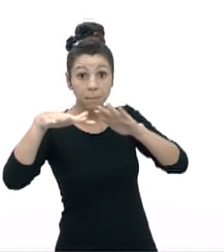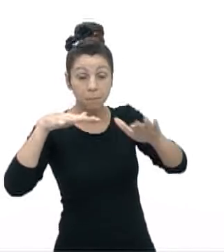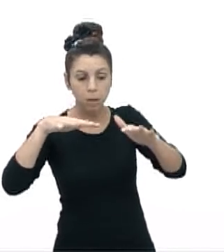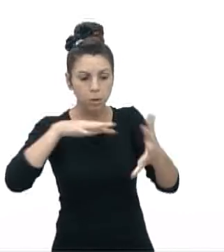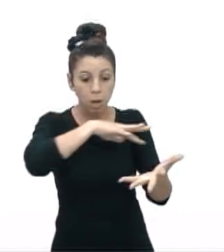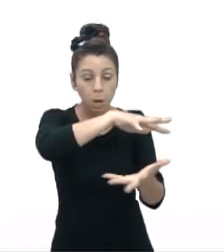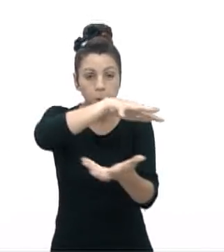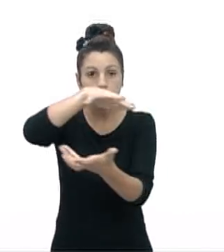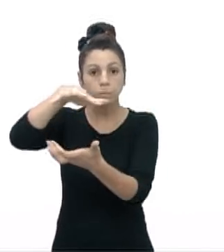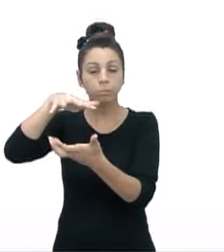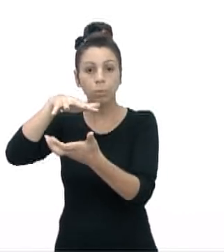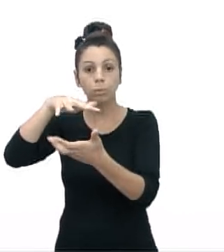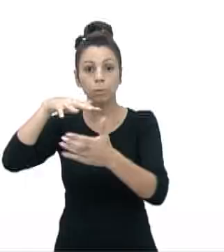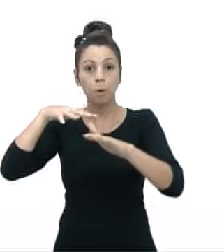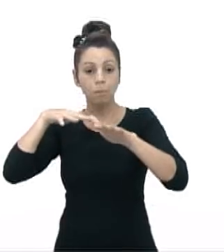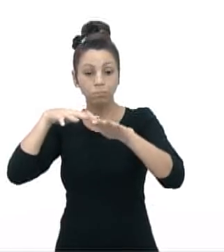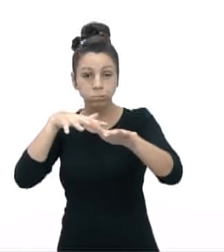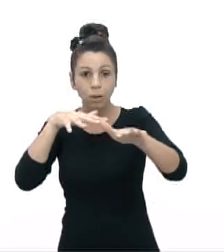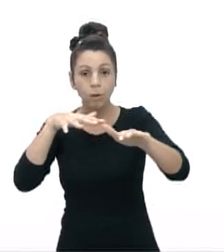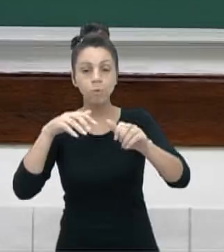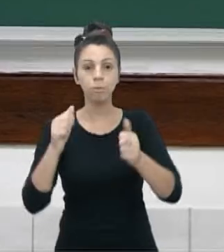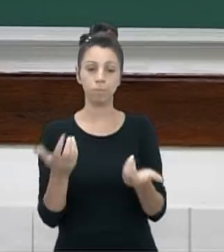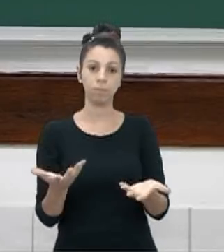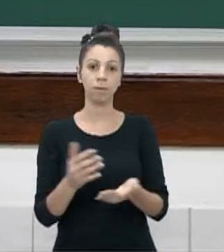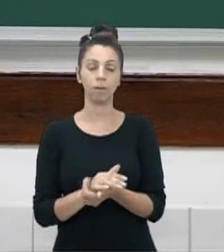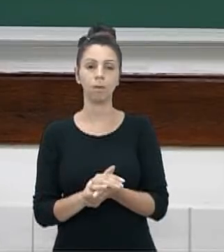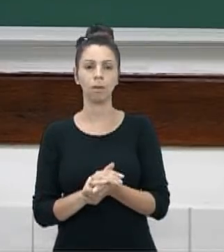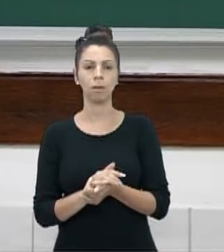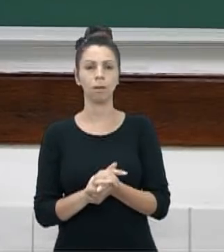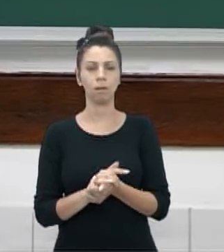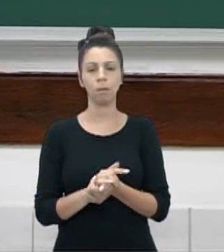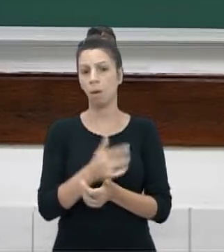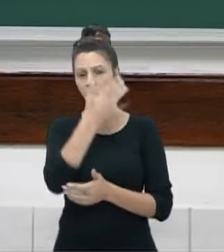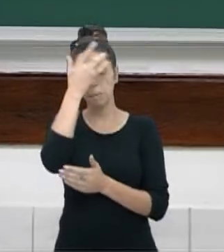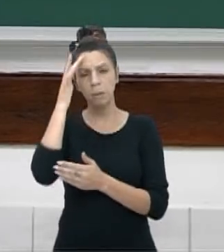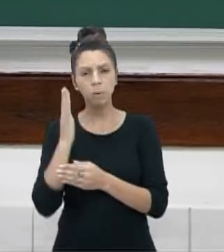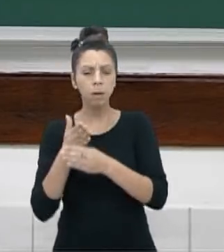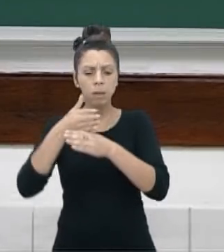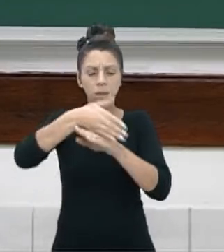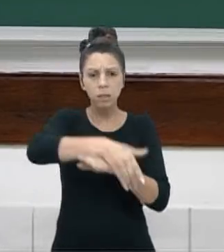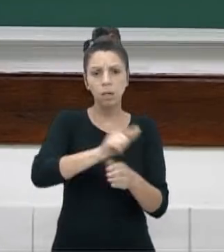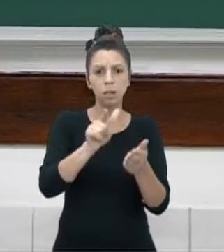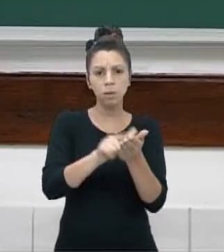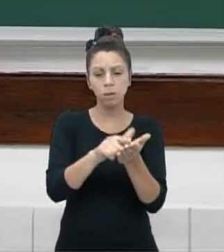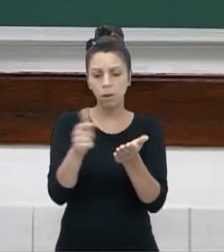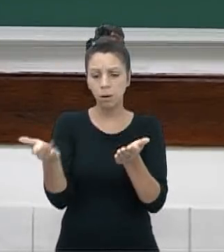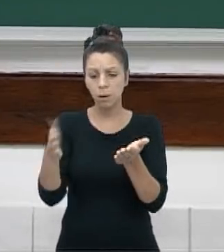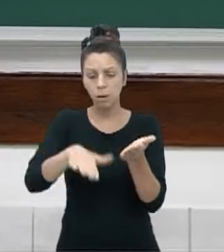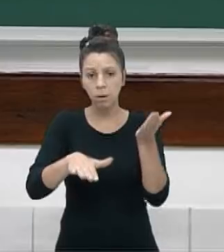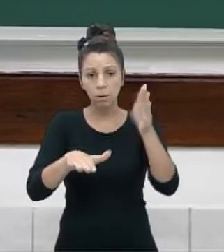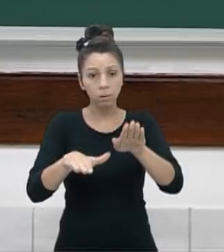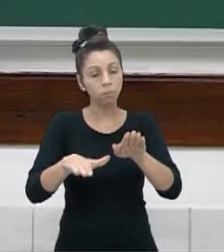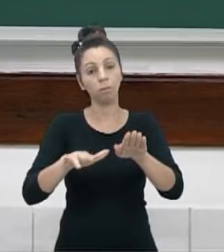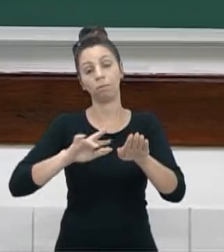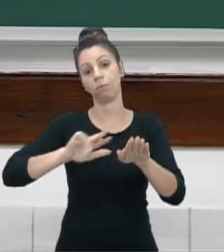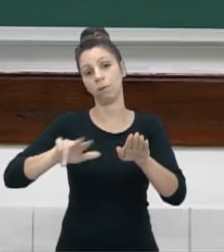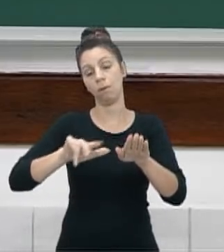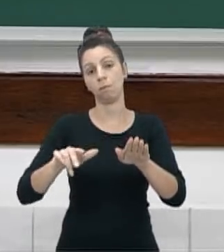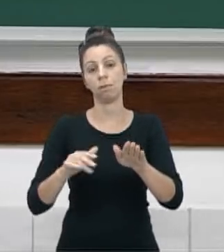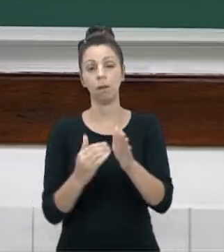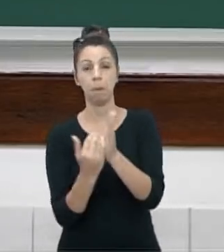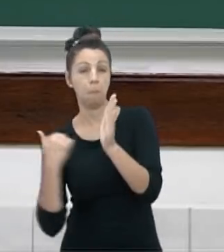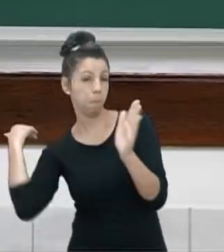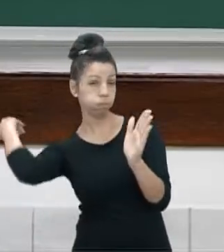Peraí, mas será que todas as pessoas do mundo terão acesso a esse folder? Provavelmente não, né? Então, nós temos aqui uma hipérbole, né? Um